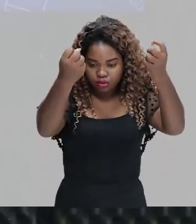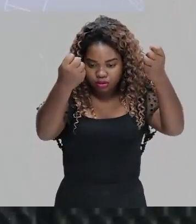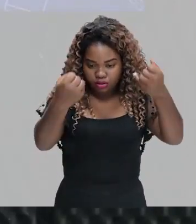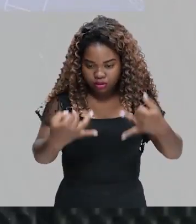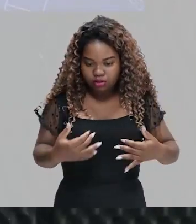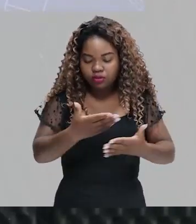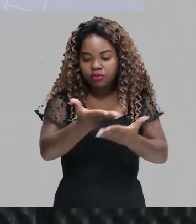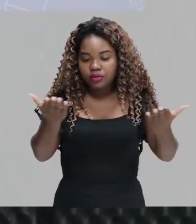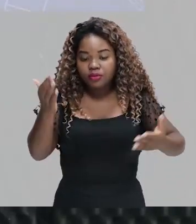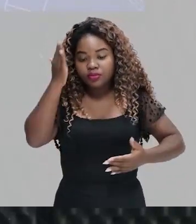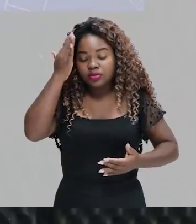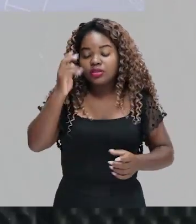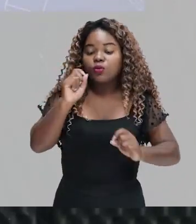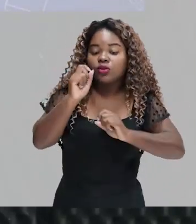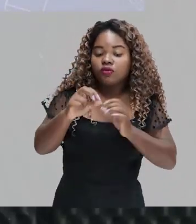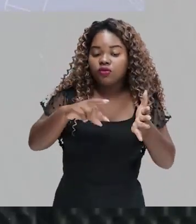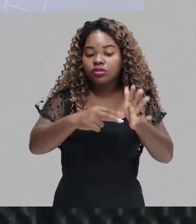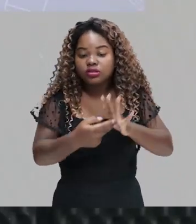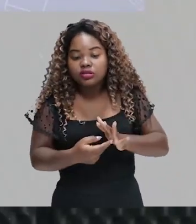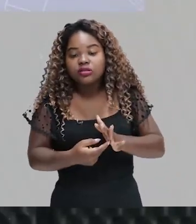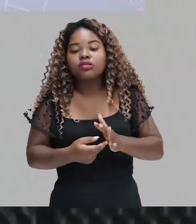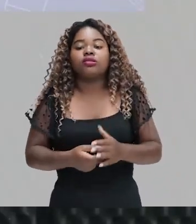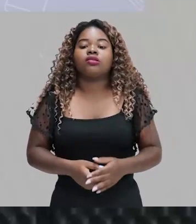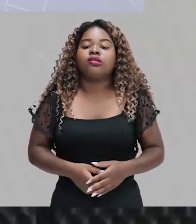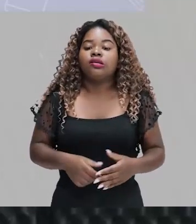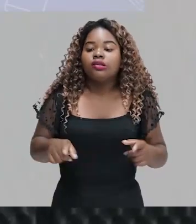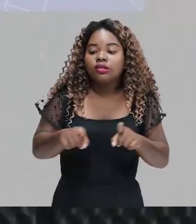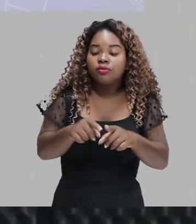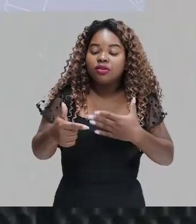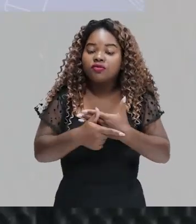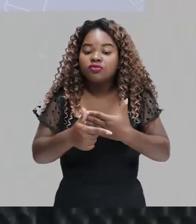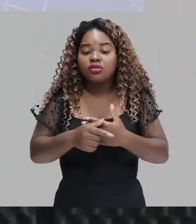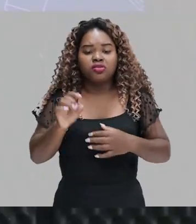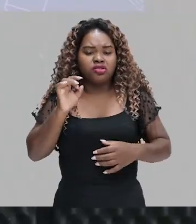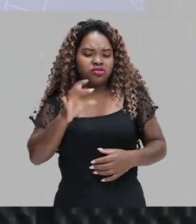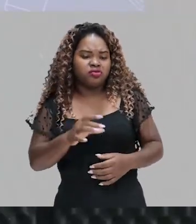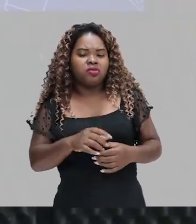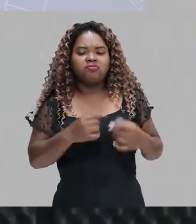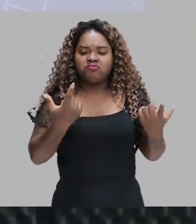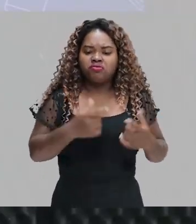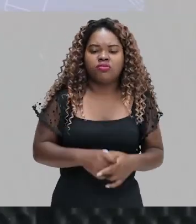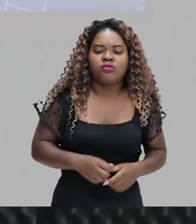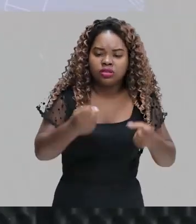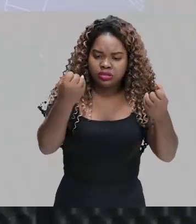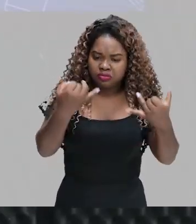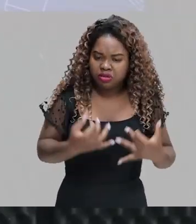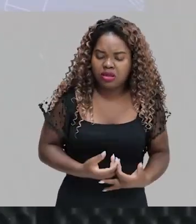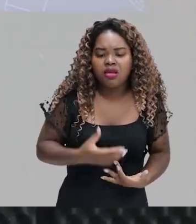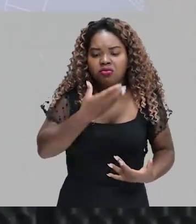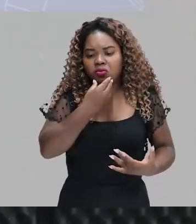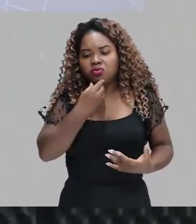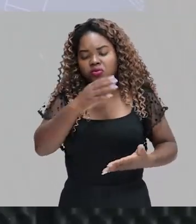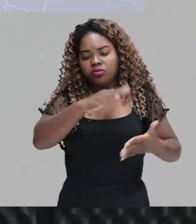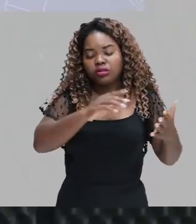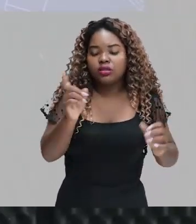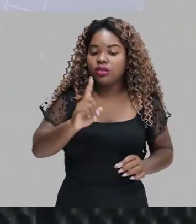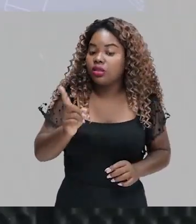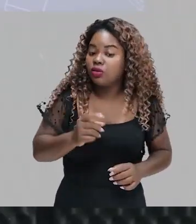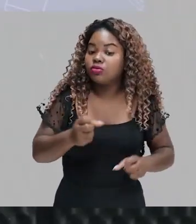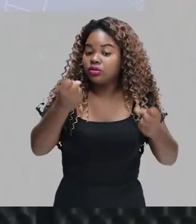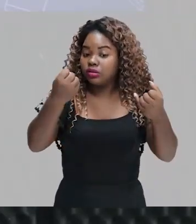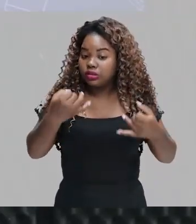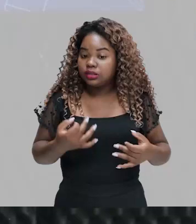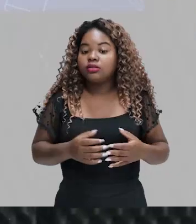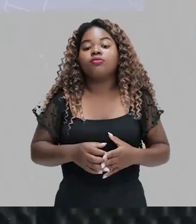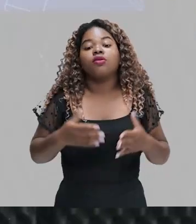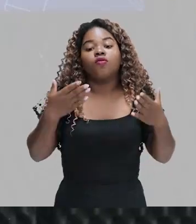o que foi o Renascimento, para que serviu. Não adianta só falar dos artistas. Né? Esfumato, lembra que eu falei para vocês sobre o esfumato? A